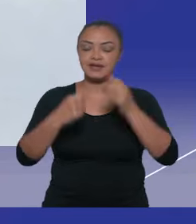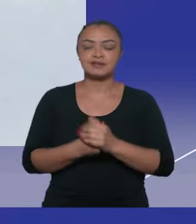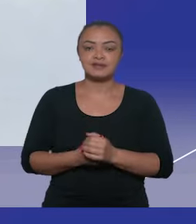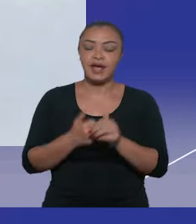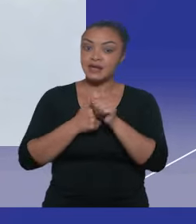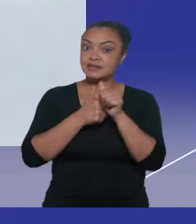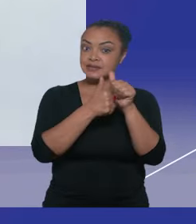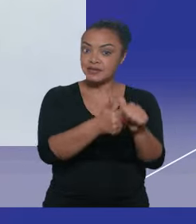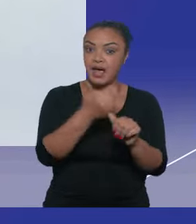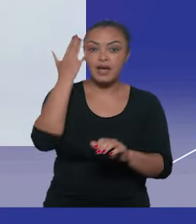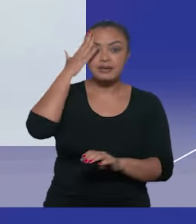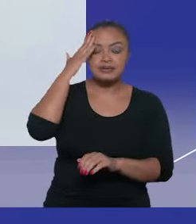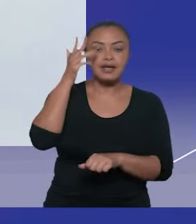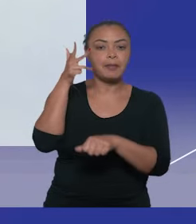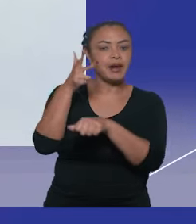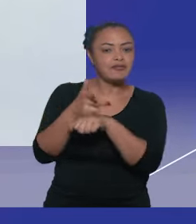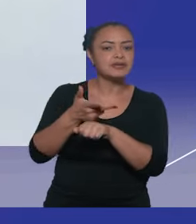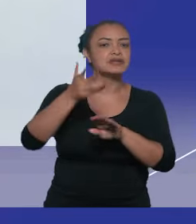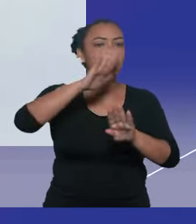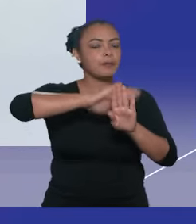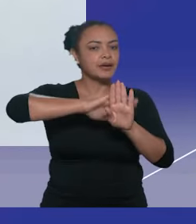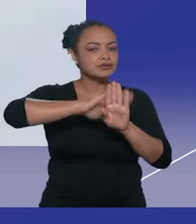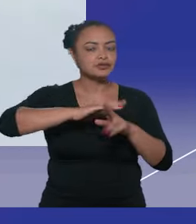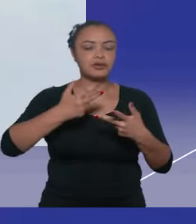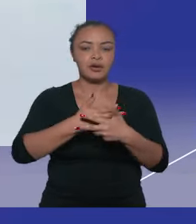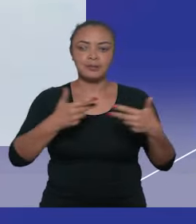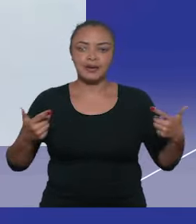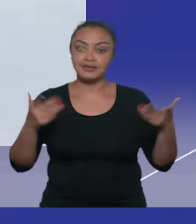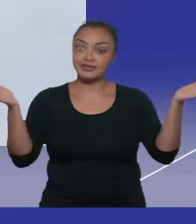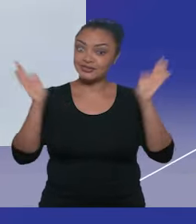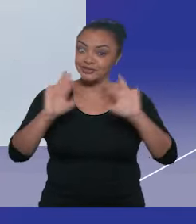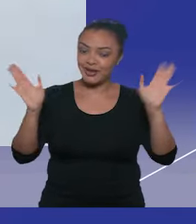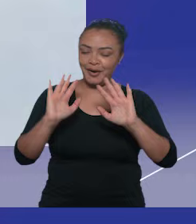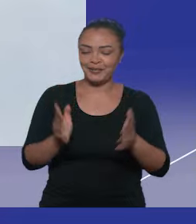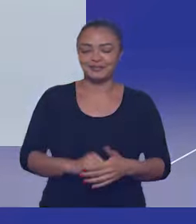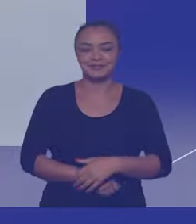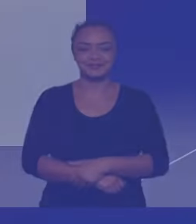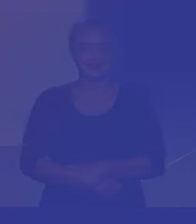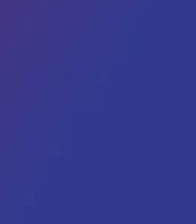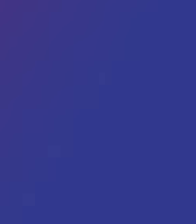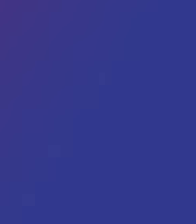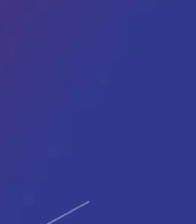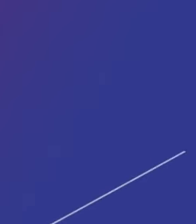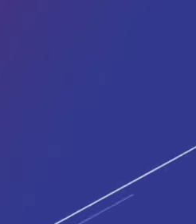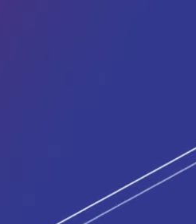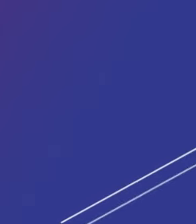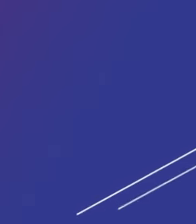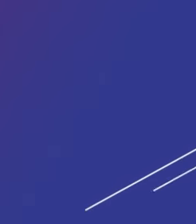fique por dentro das gravações, dos bastidores e muito mais. Tchau, até a próxima!